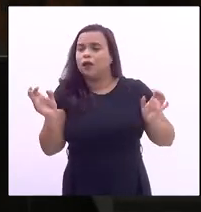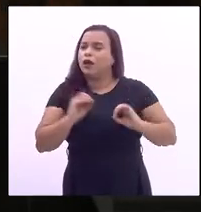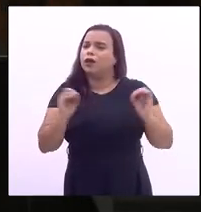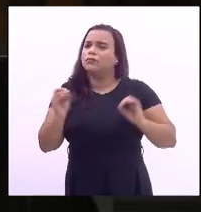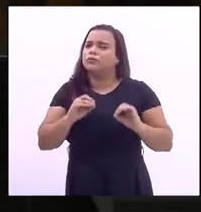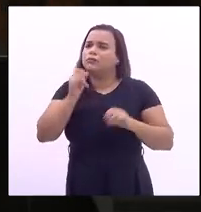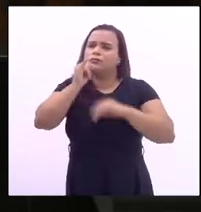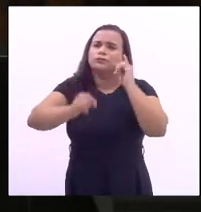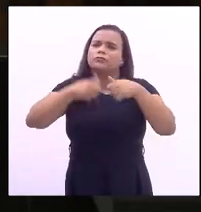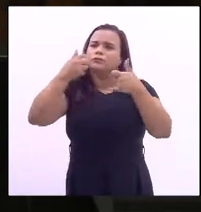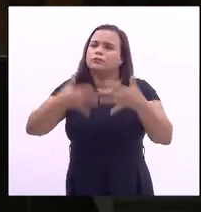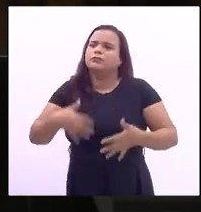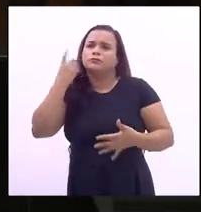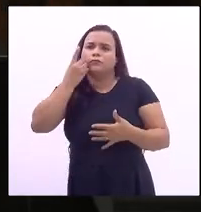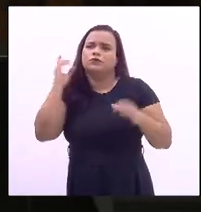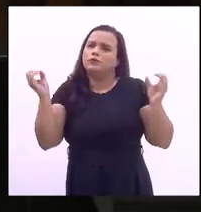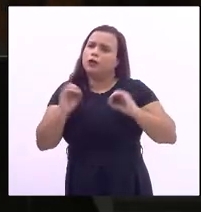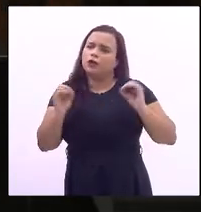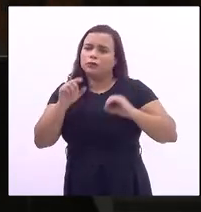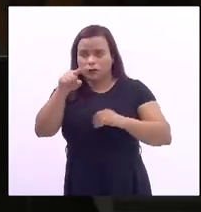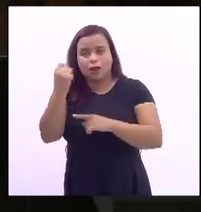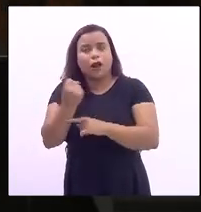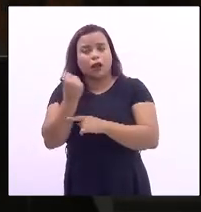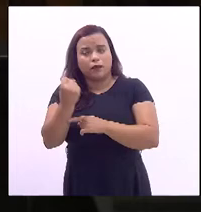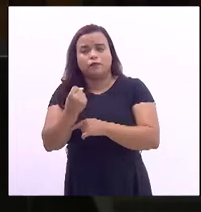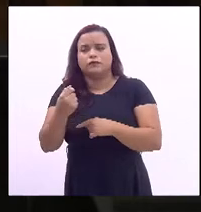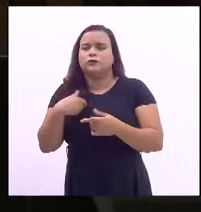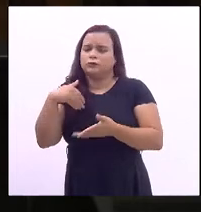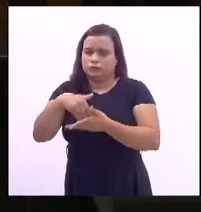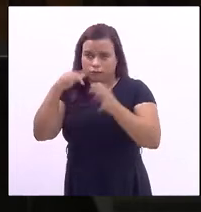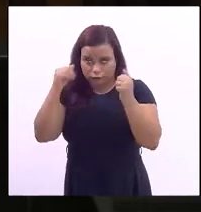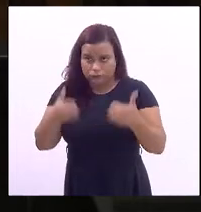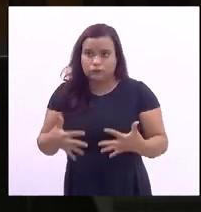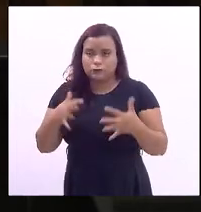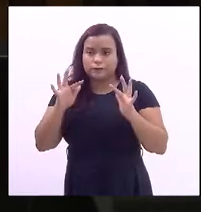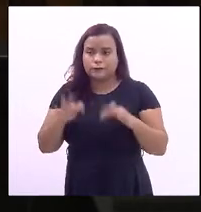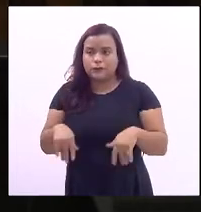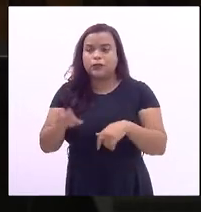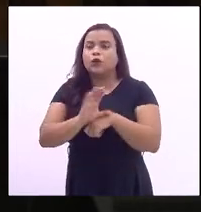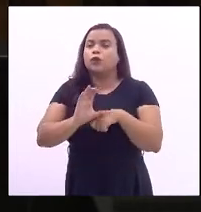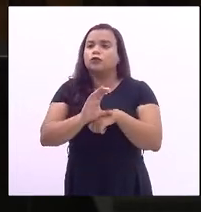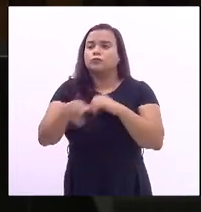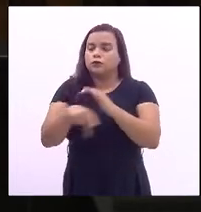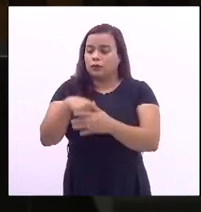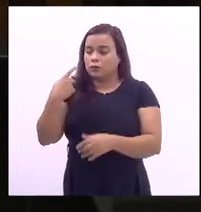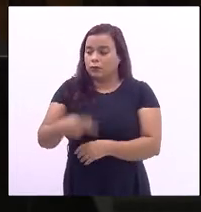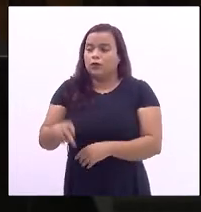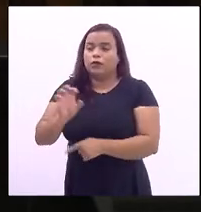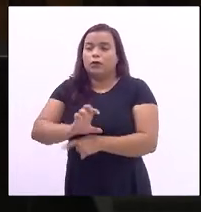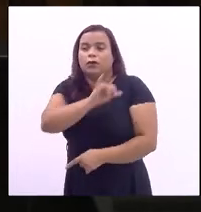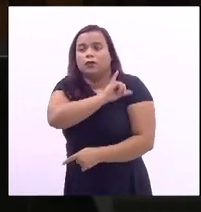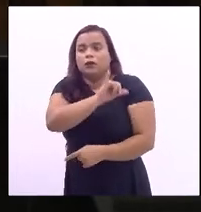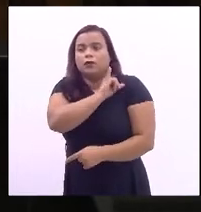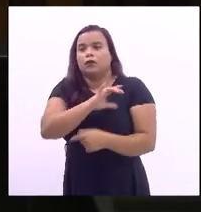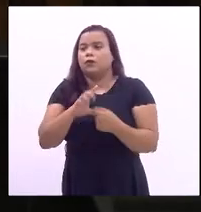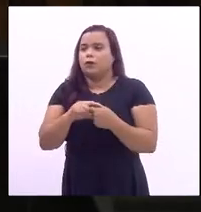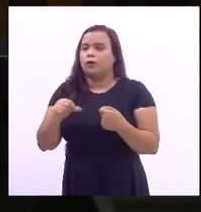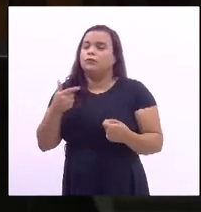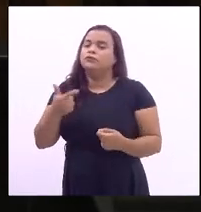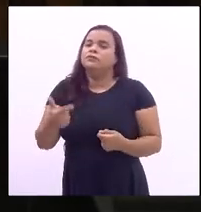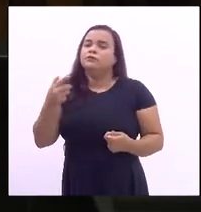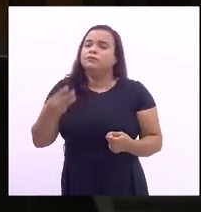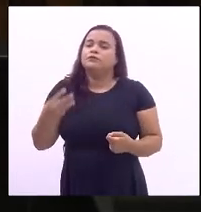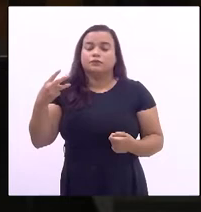deputados se é muito grave Por fim eu quero concluir e a constituição do Estado do Rio de Janeiro no seu artigo